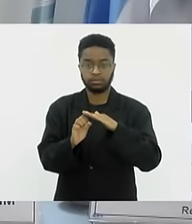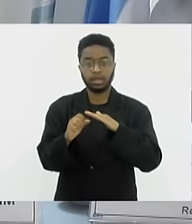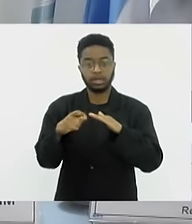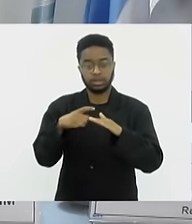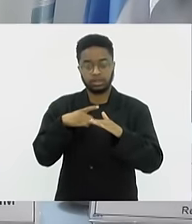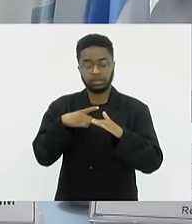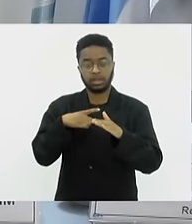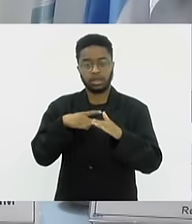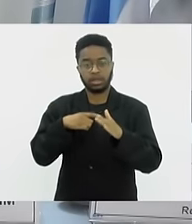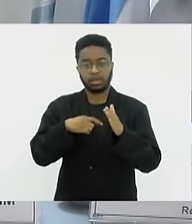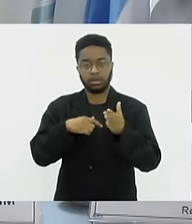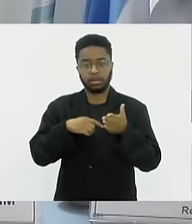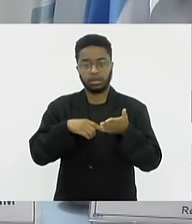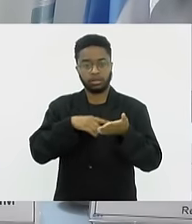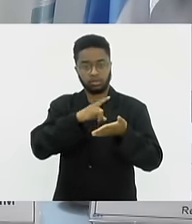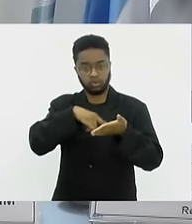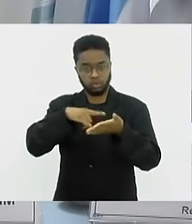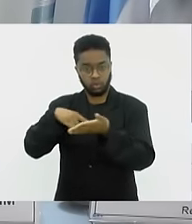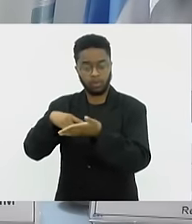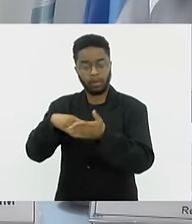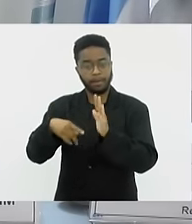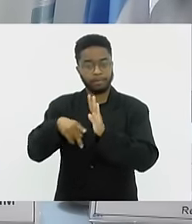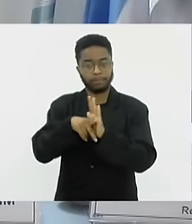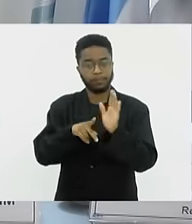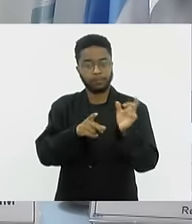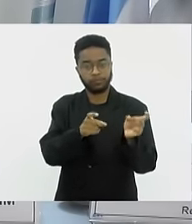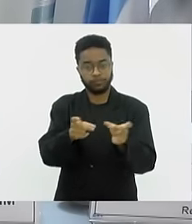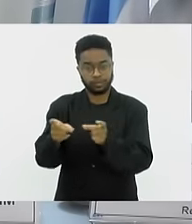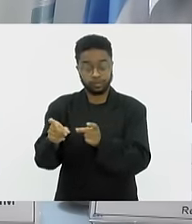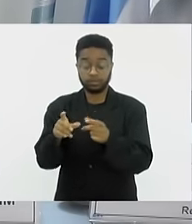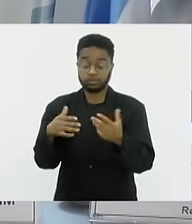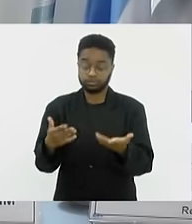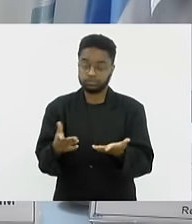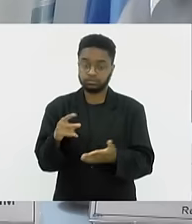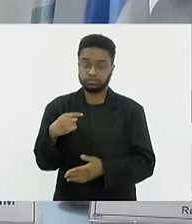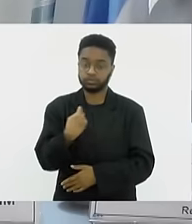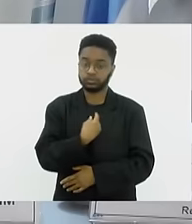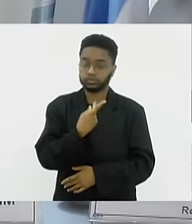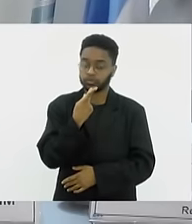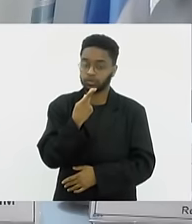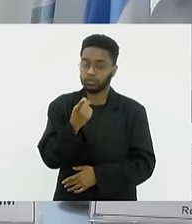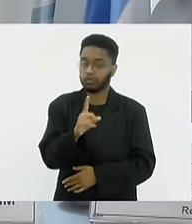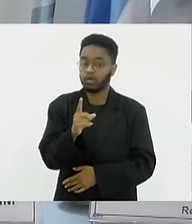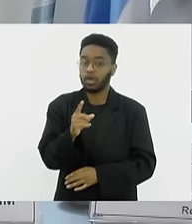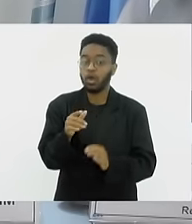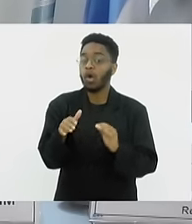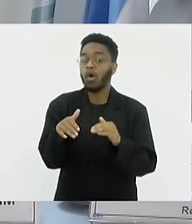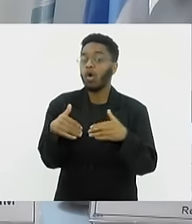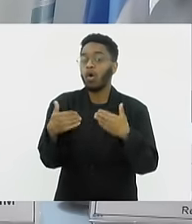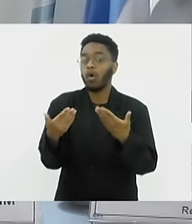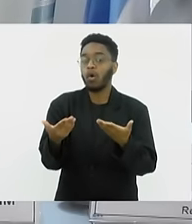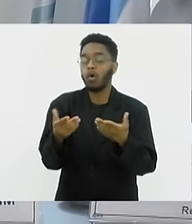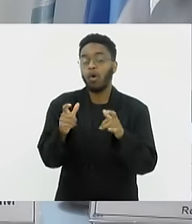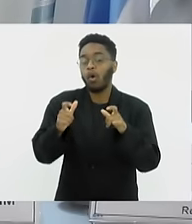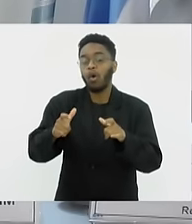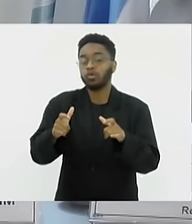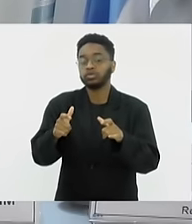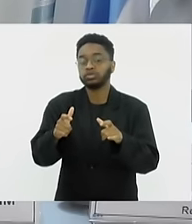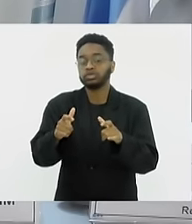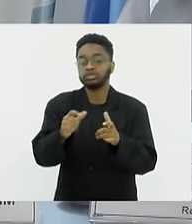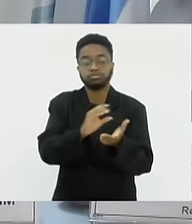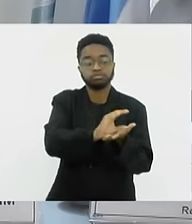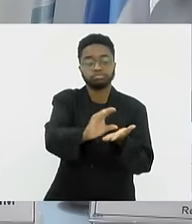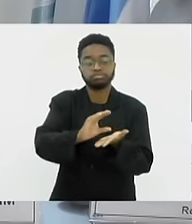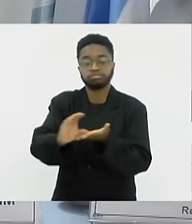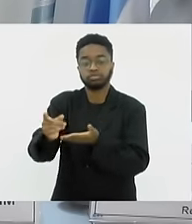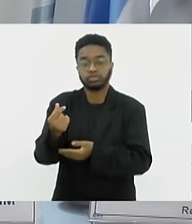para fazer os leilões. Isso a gente não está nem chegando ao ponto de para onde vai o dinheiro arrecadado com o leilão. Porque existe